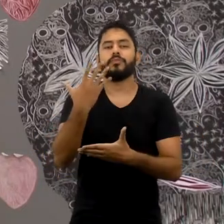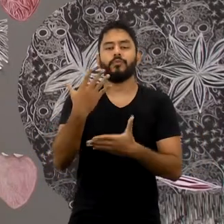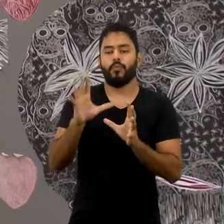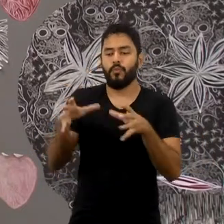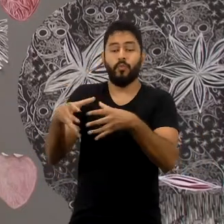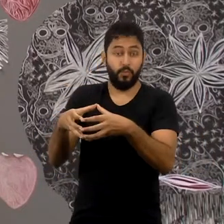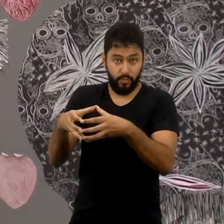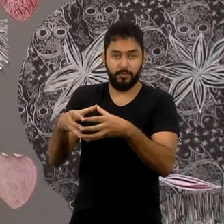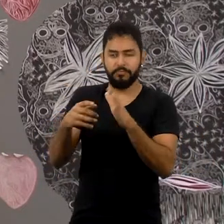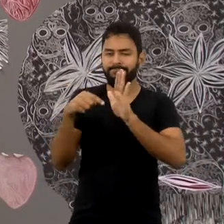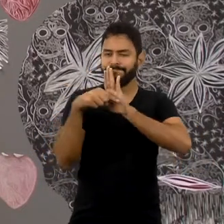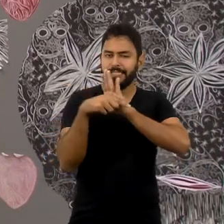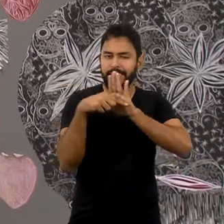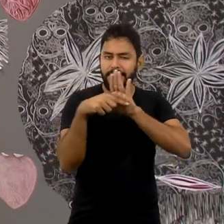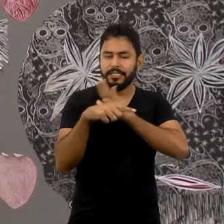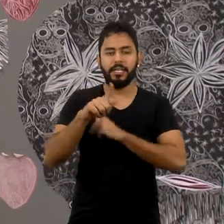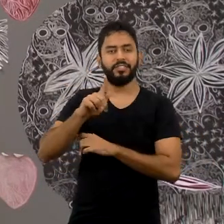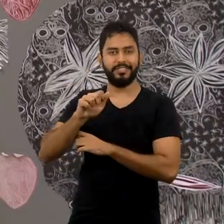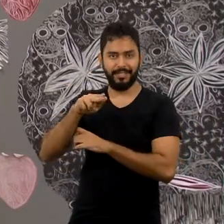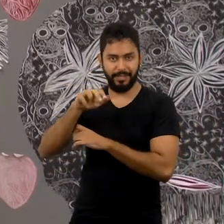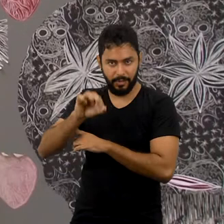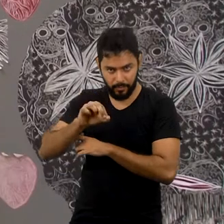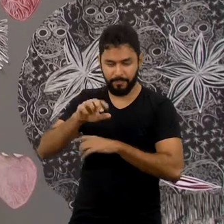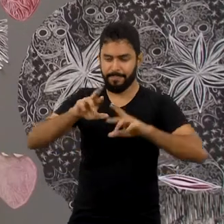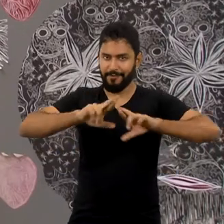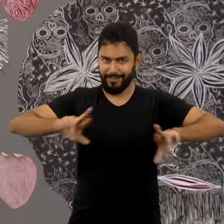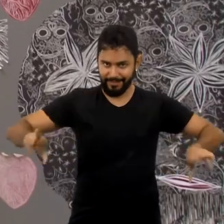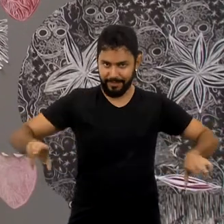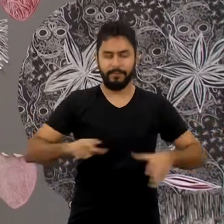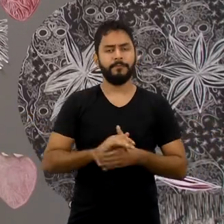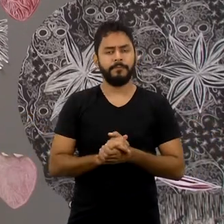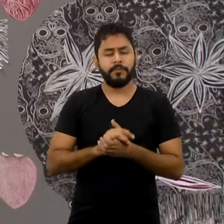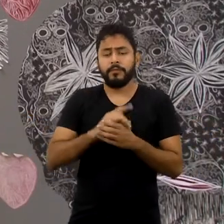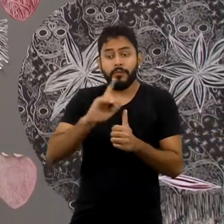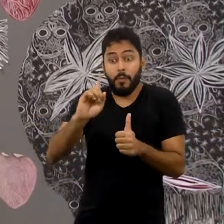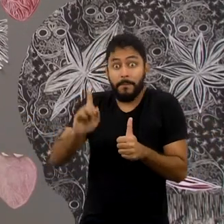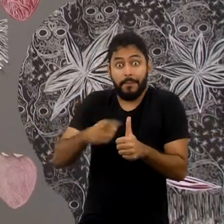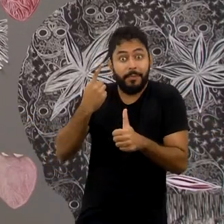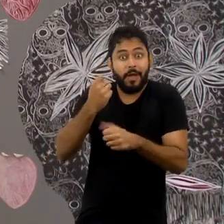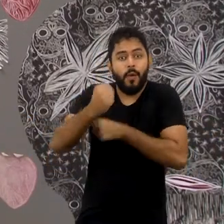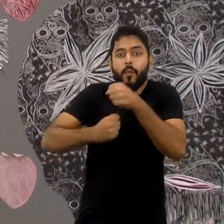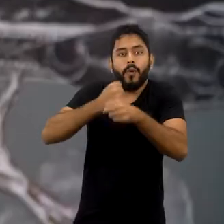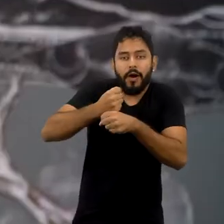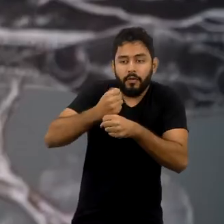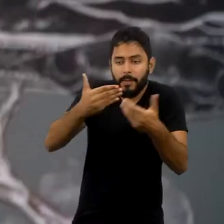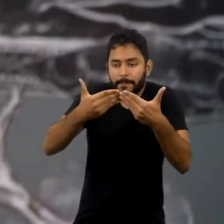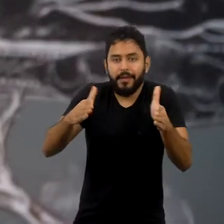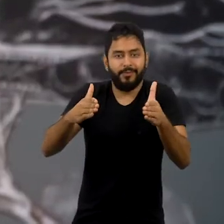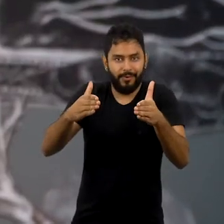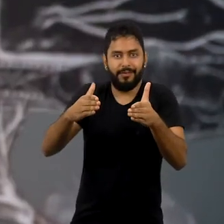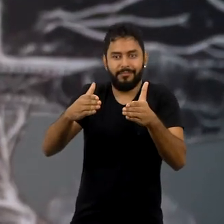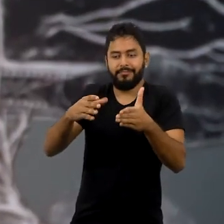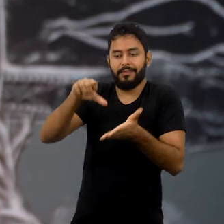de núcleo de gênero e diversidade. Logo no primeiro ano da abertura do campus de Olinda, os